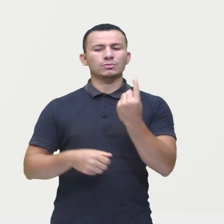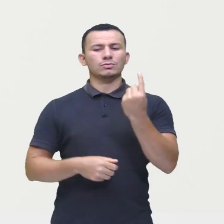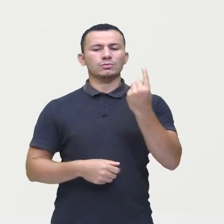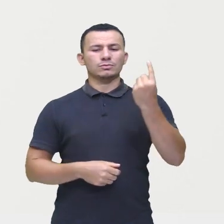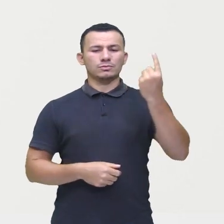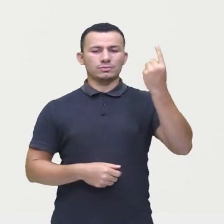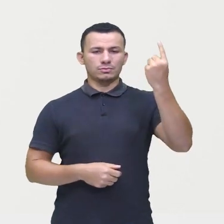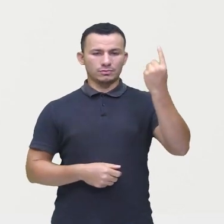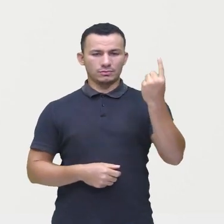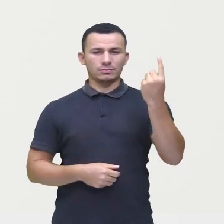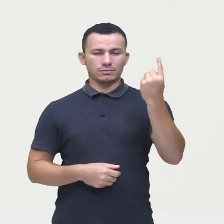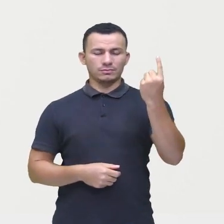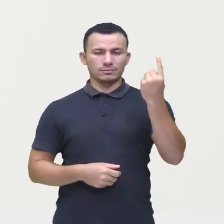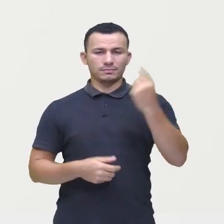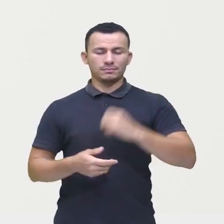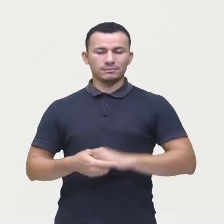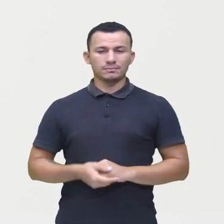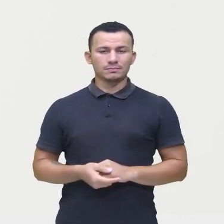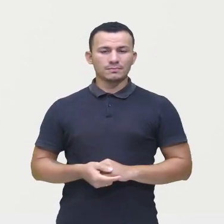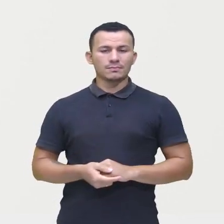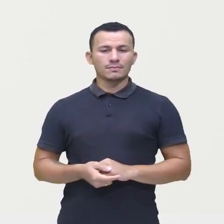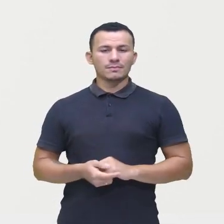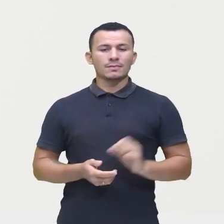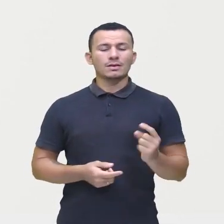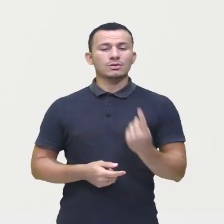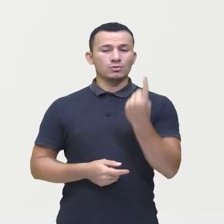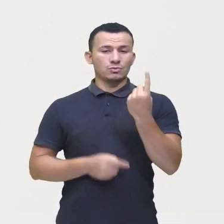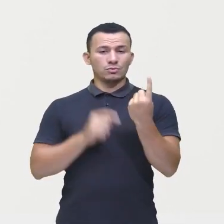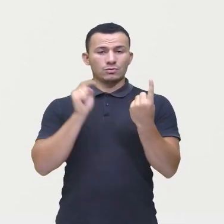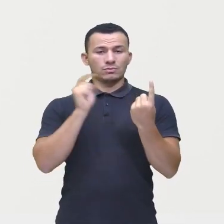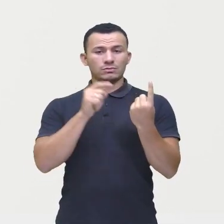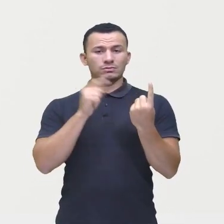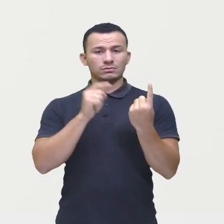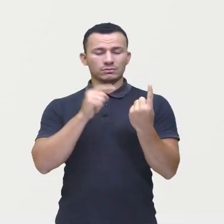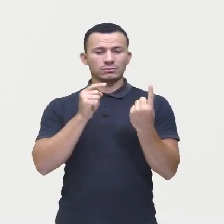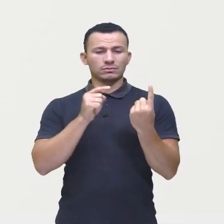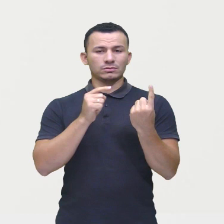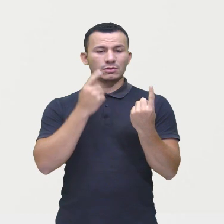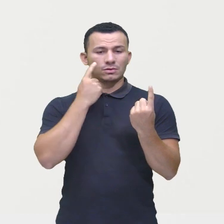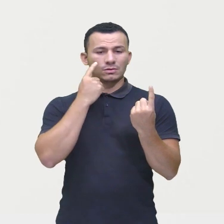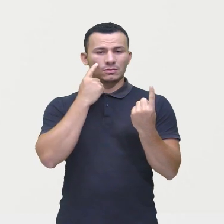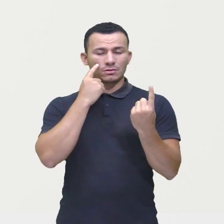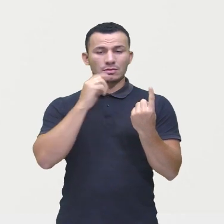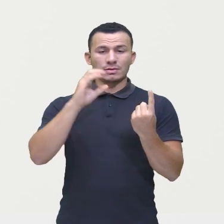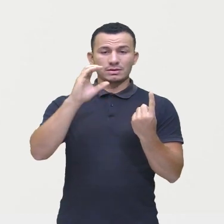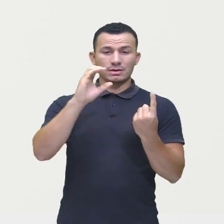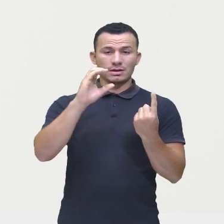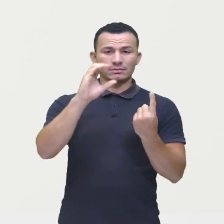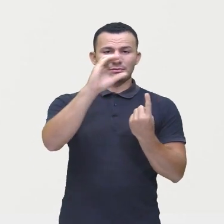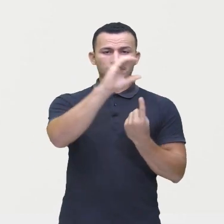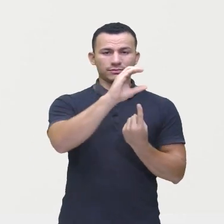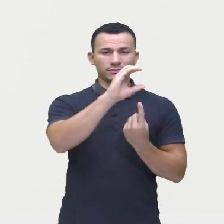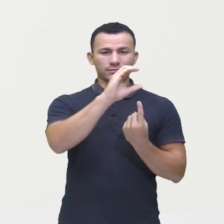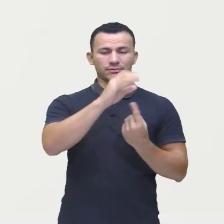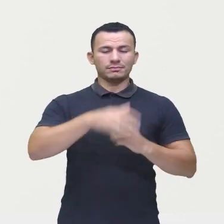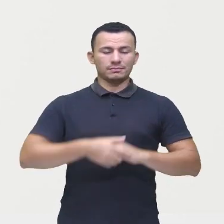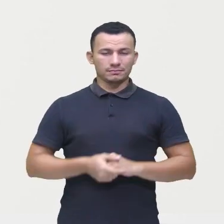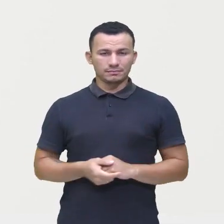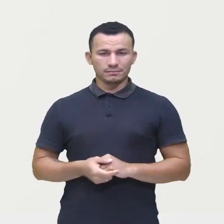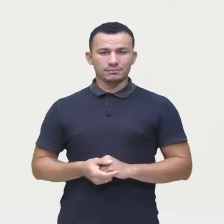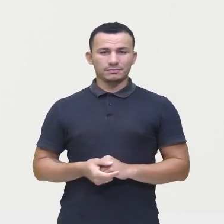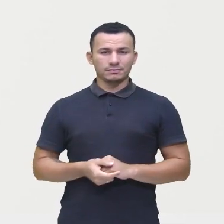O 1 sobe, ó. Então, esse 1 aqui, esse camaradinha, vem para cá, tá certo? Então, vai subir o